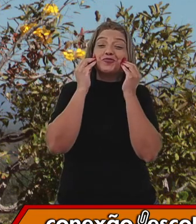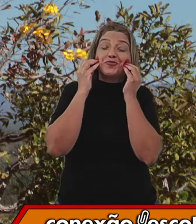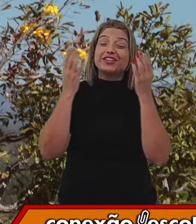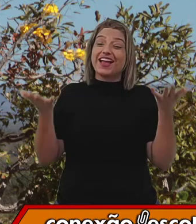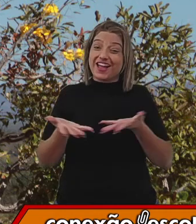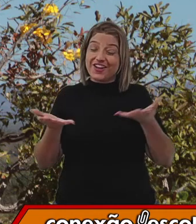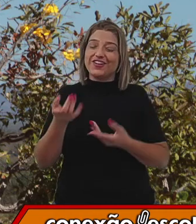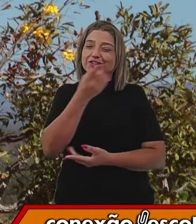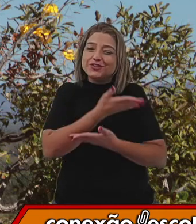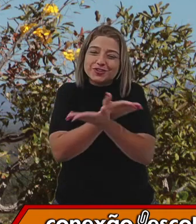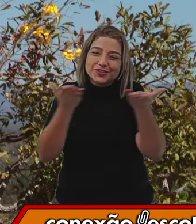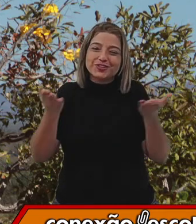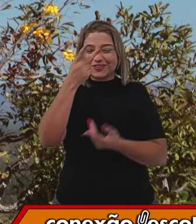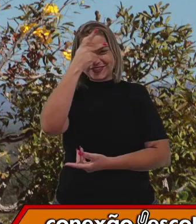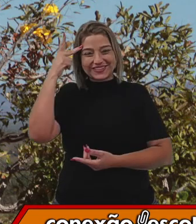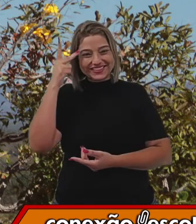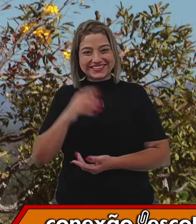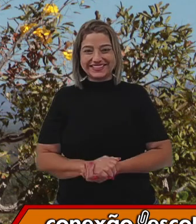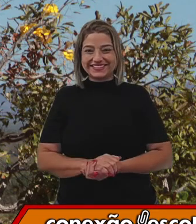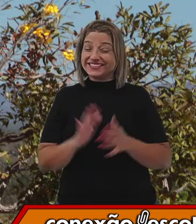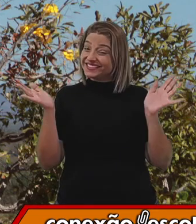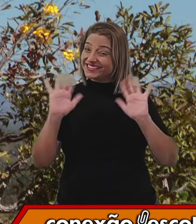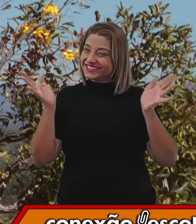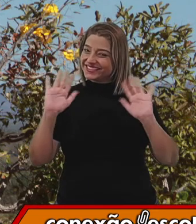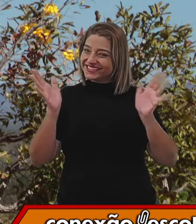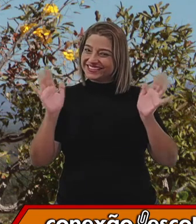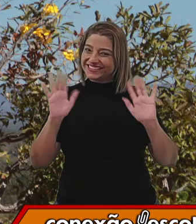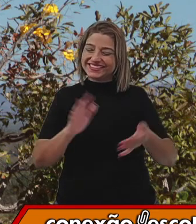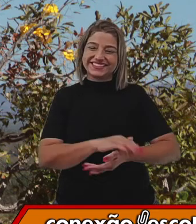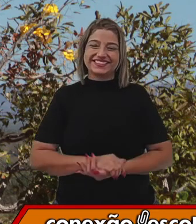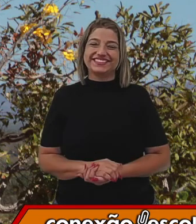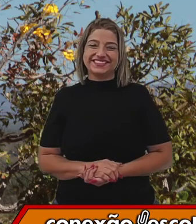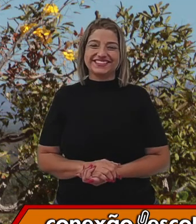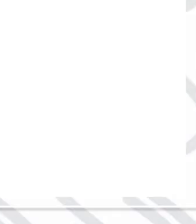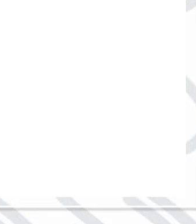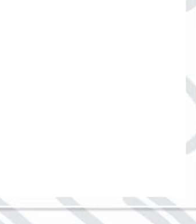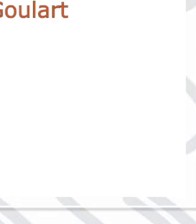Jussarinha para todos vocês. Tchauzinho, pessoal!